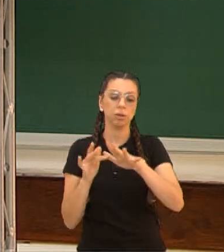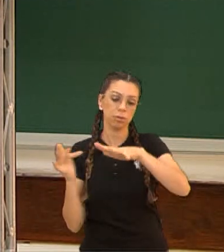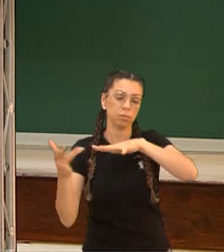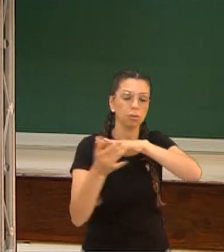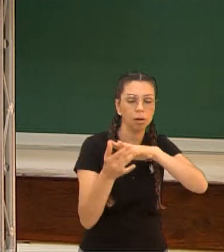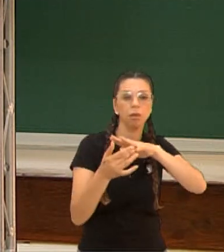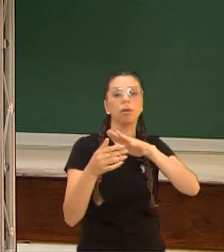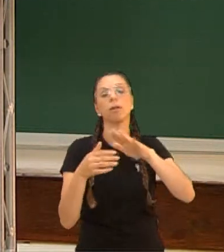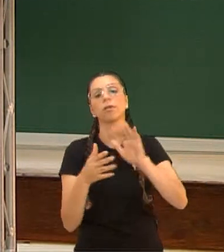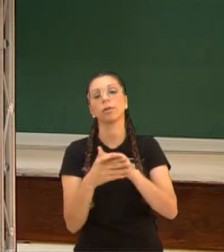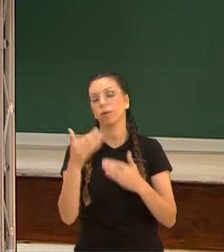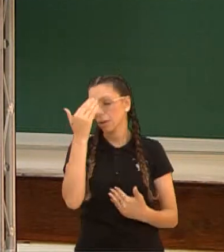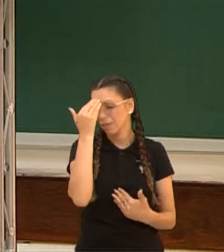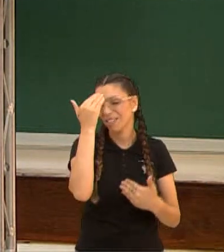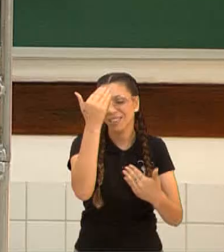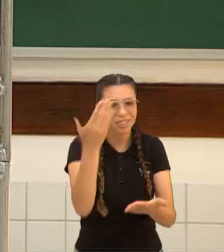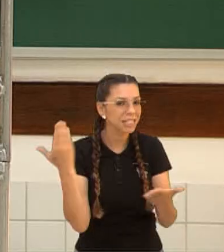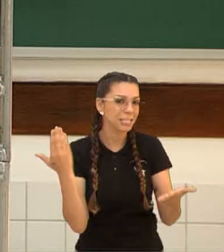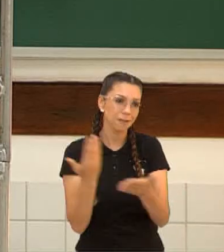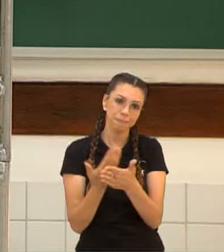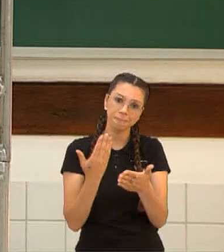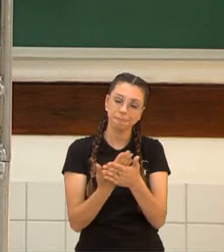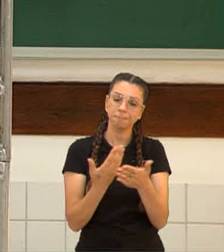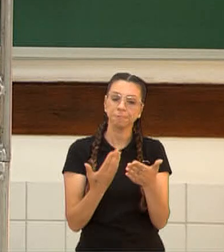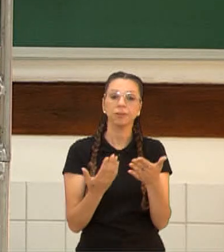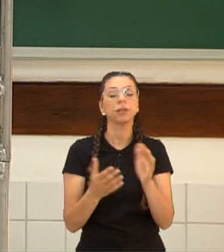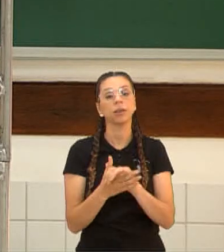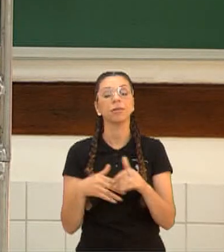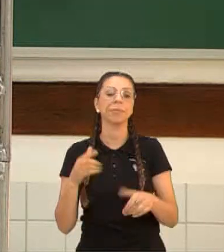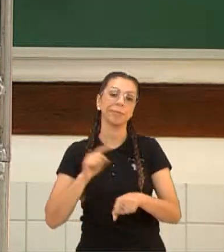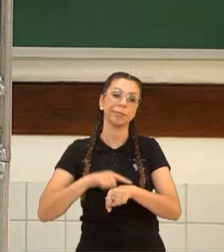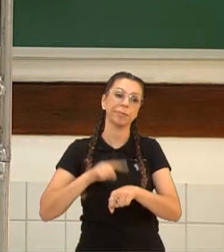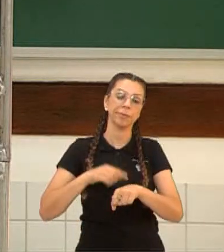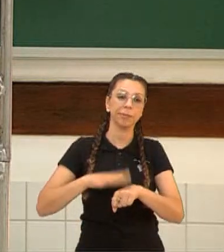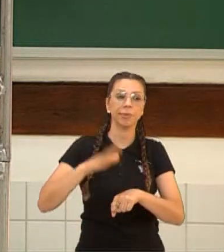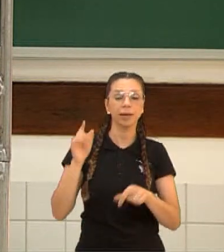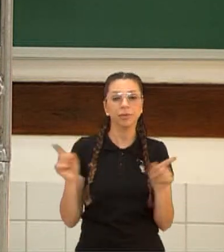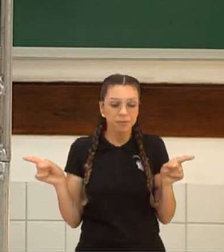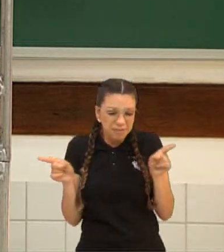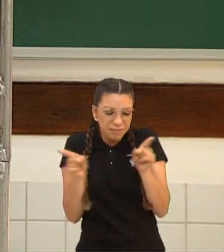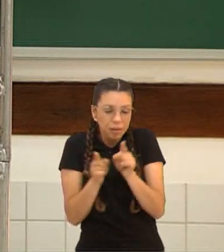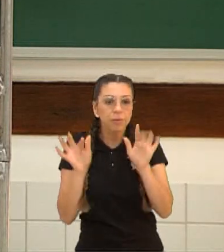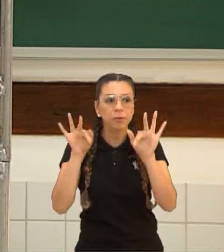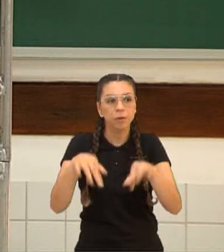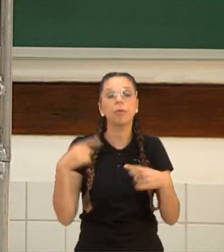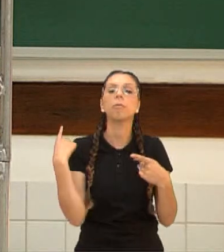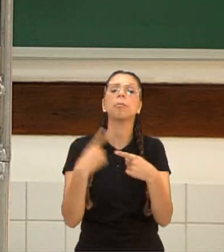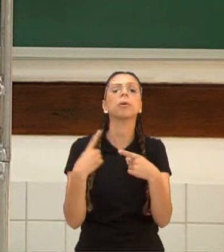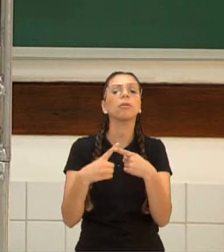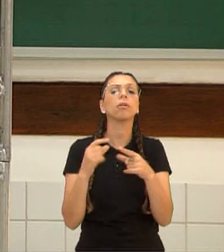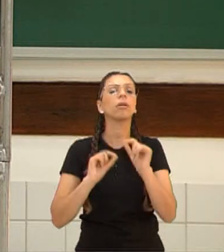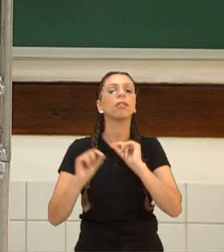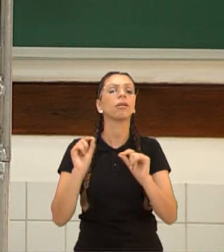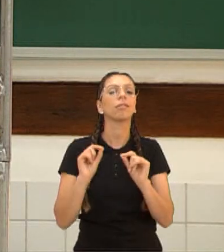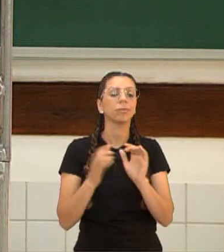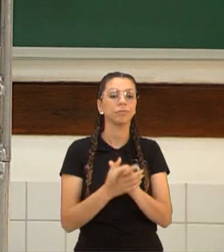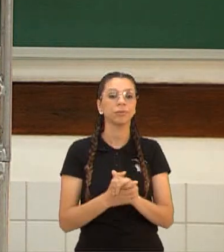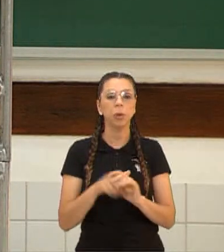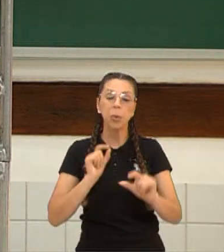mensagem. Agradecer, a aula hoje, olha, queria ter mais tempo para falar, eu tive que encurtar um pouco no final. O que a gente aprendeu hoje,